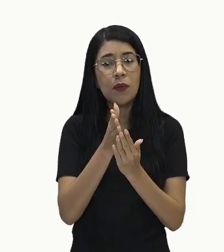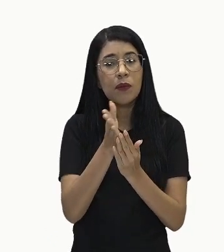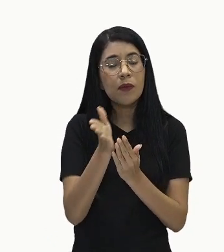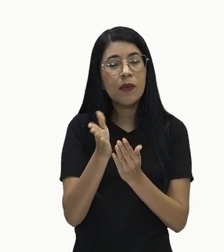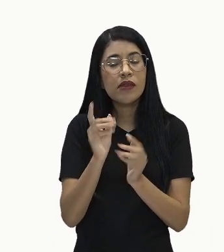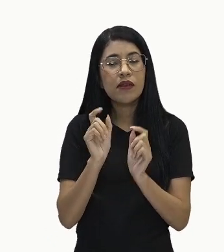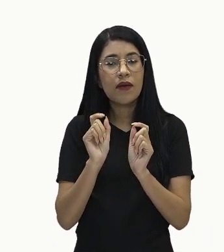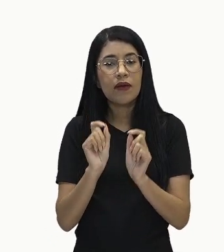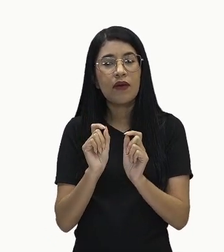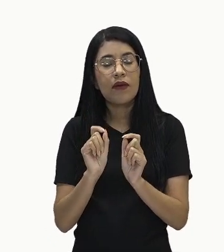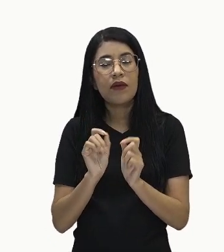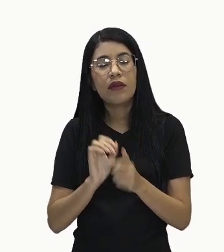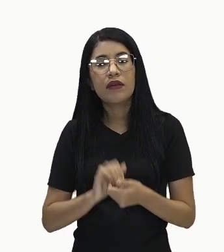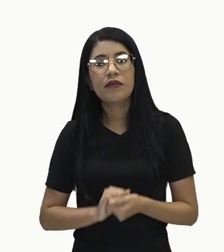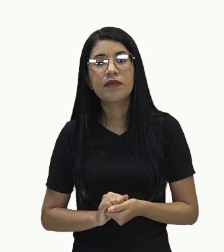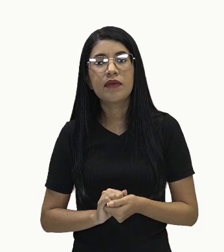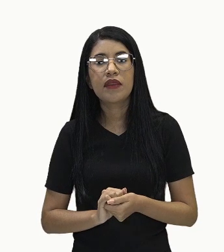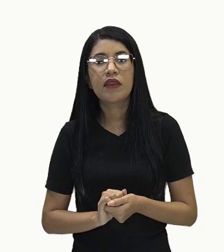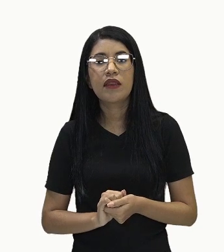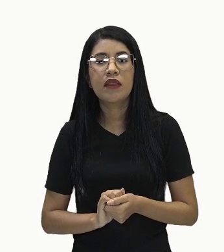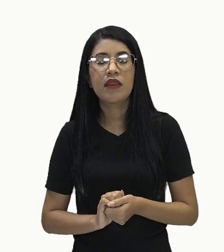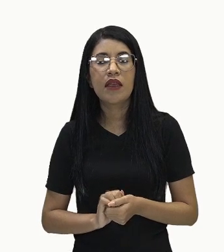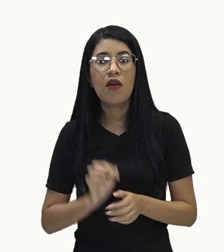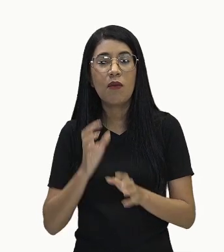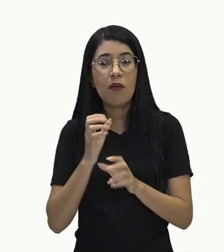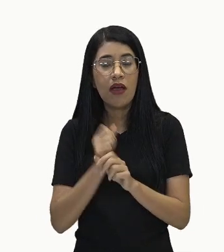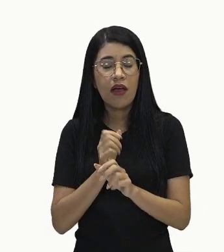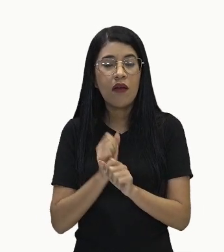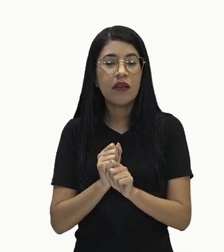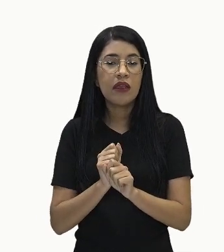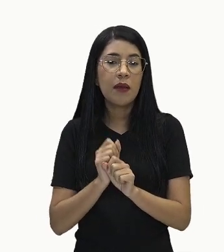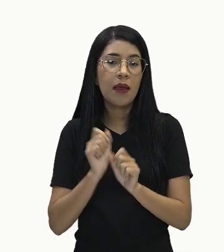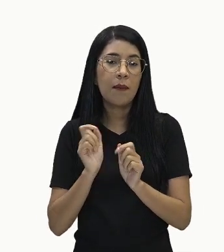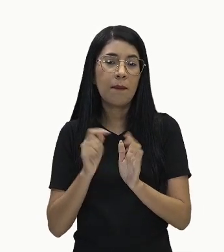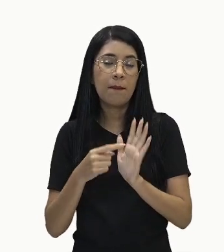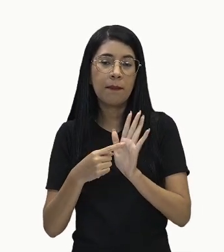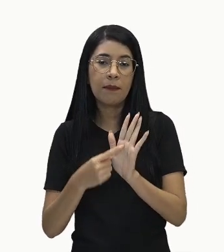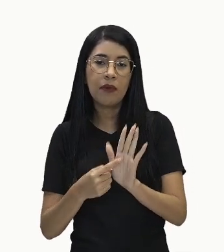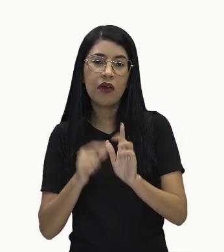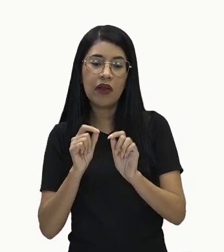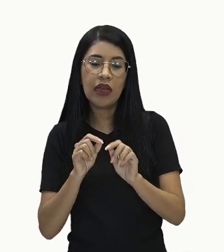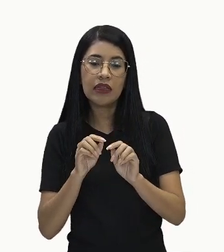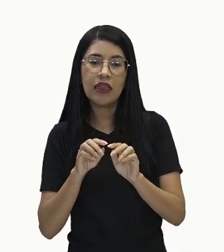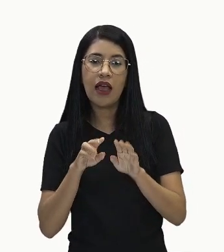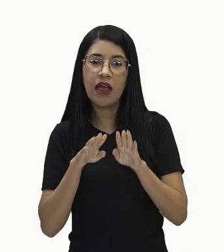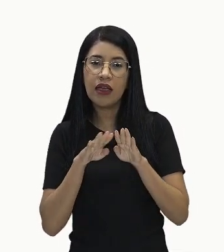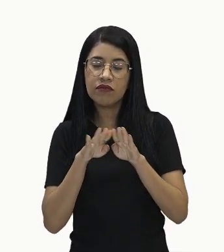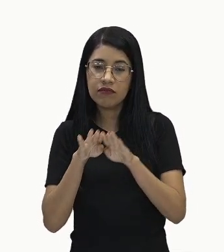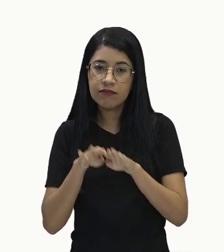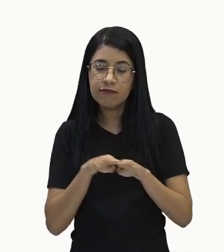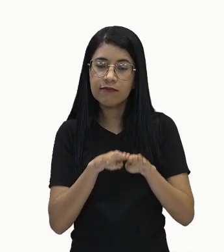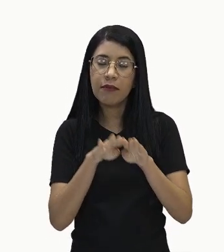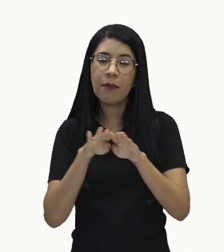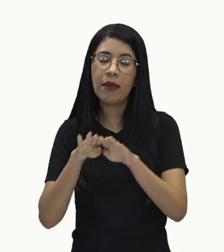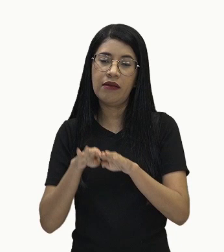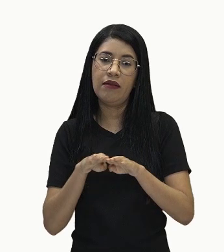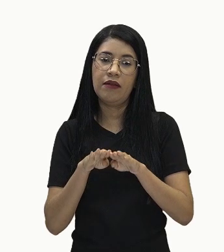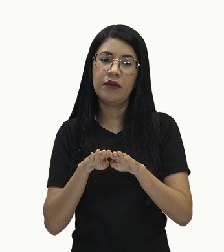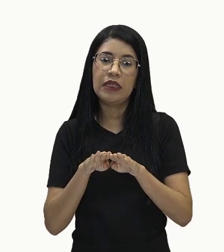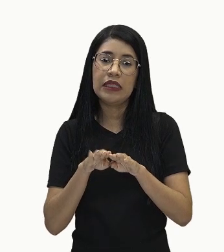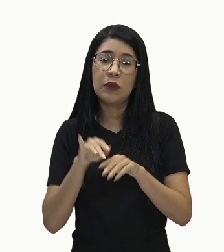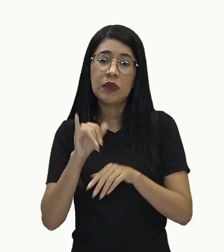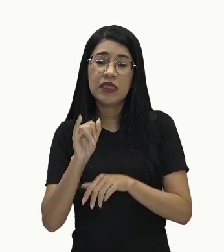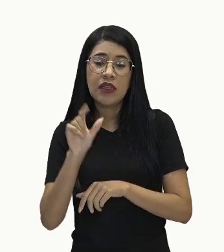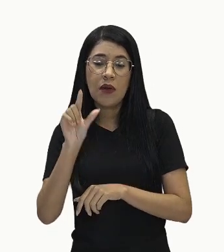É isso que nós sabemos? É exatamente isso. O desvio padrão, né, é uma medida de